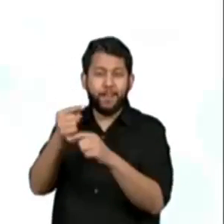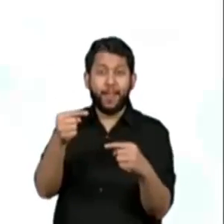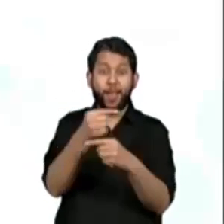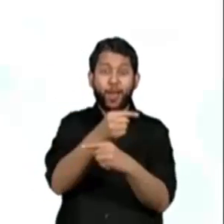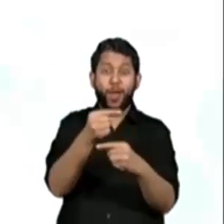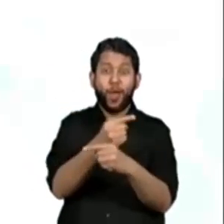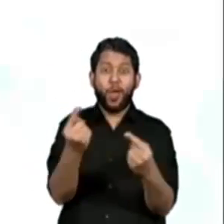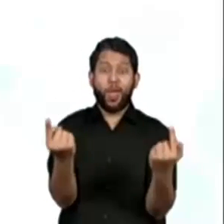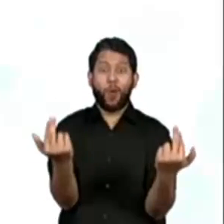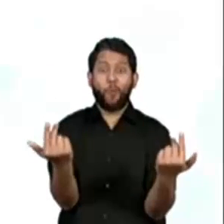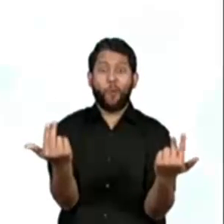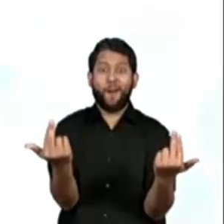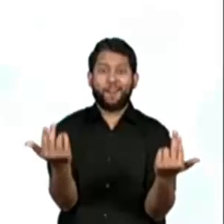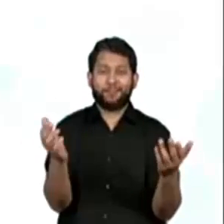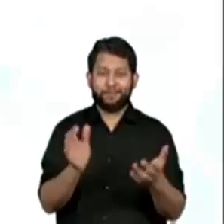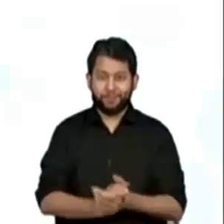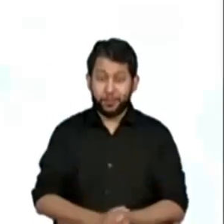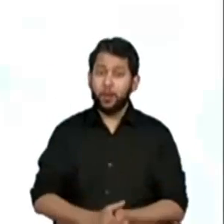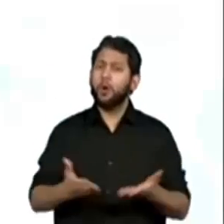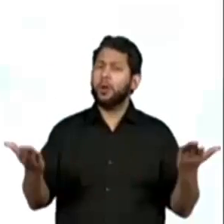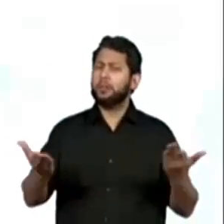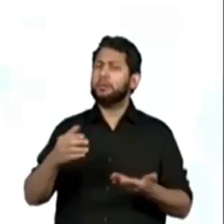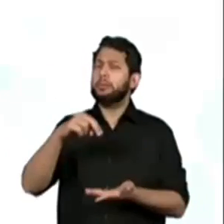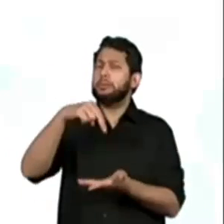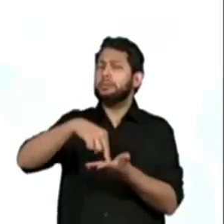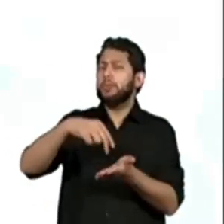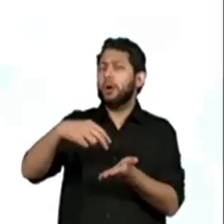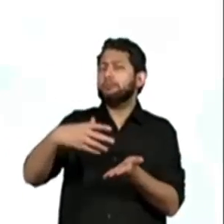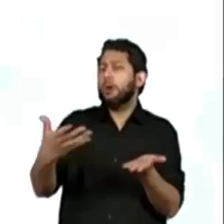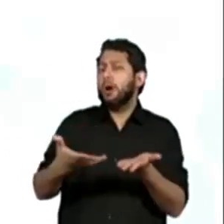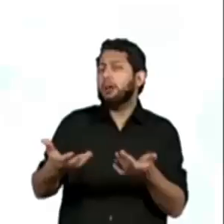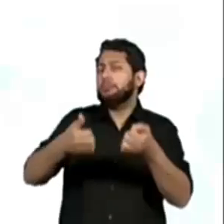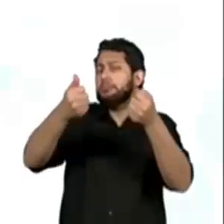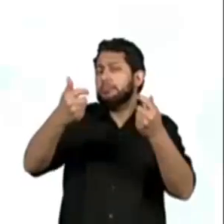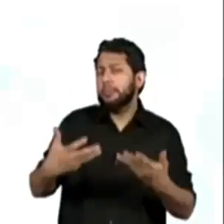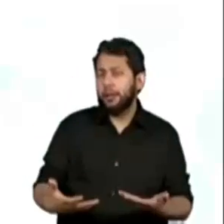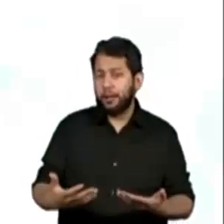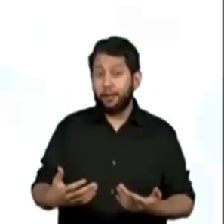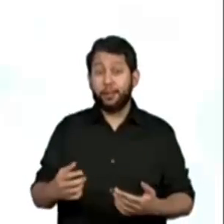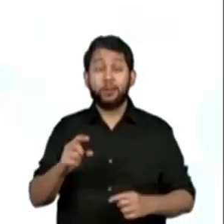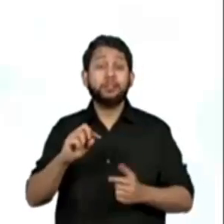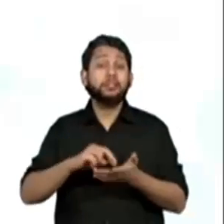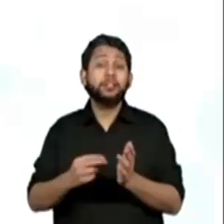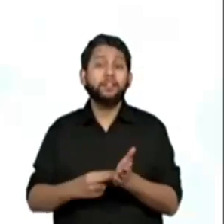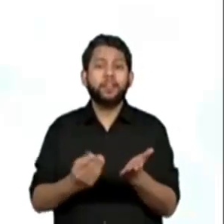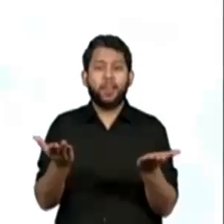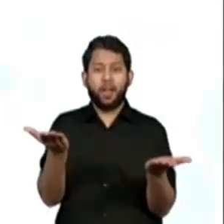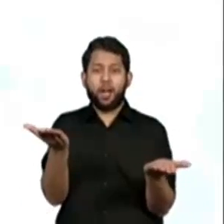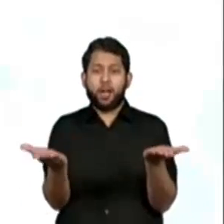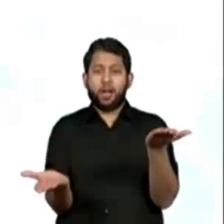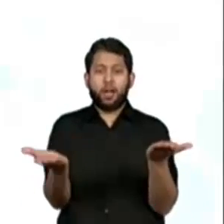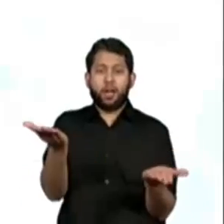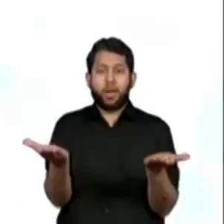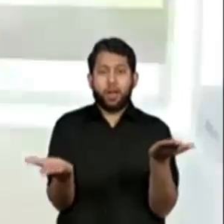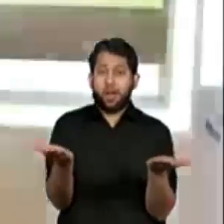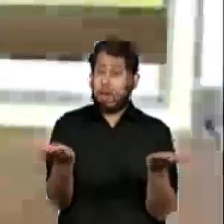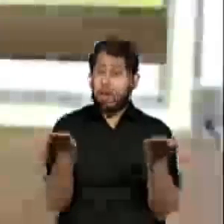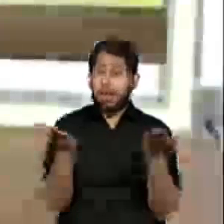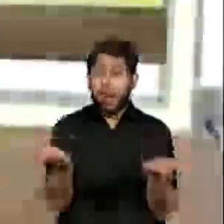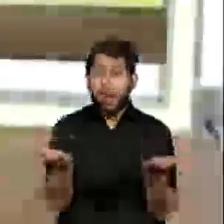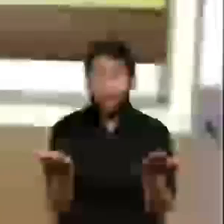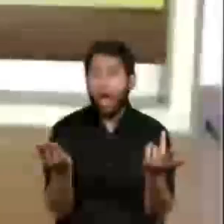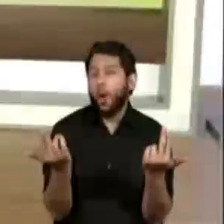voltaremos a falar de equivalência, voltaremos a falar de igualdades. Esse é o assunto também do nosso segundo momento de